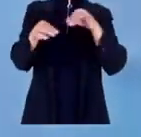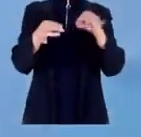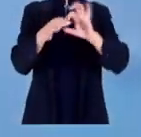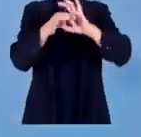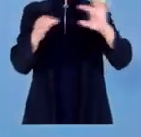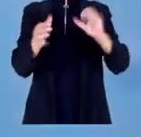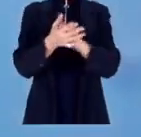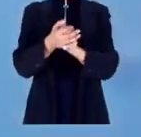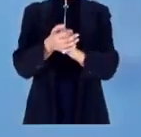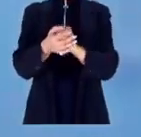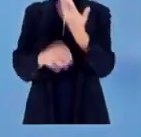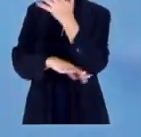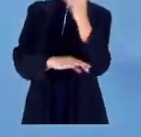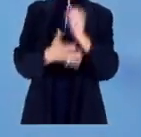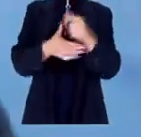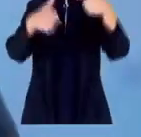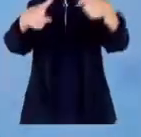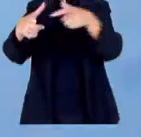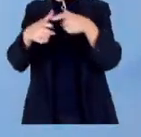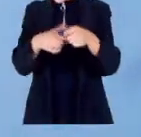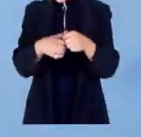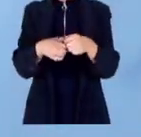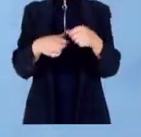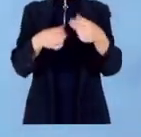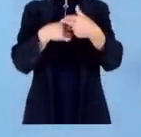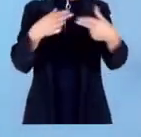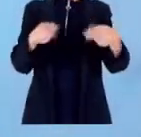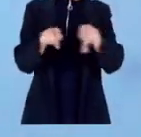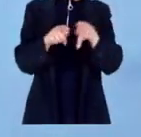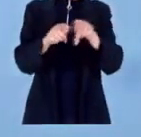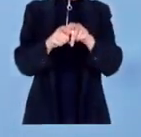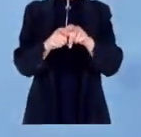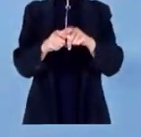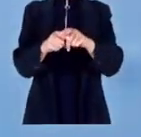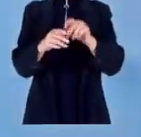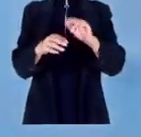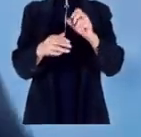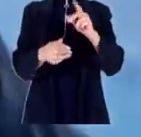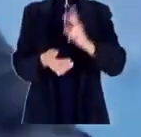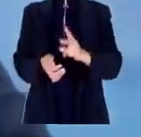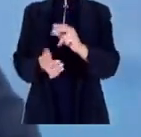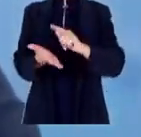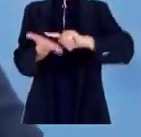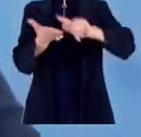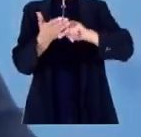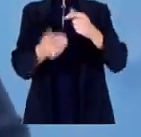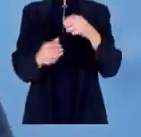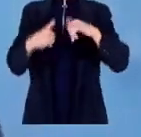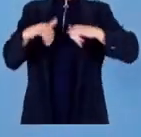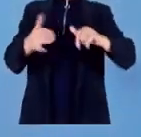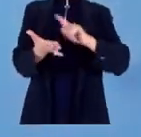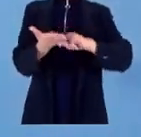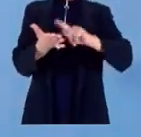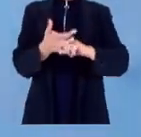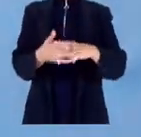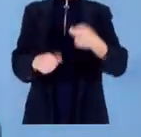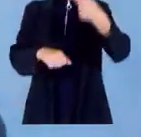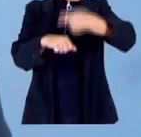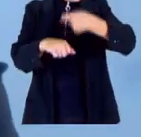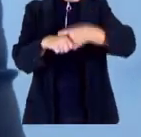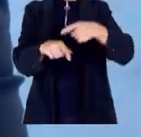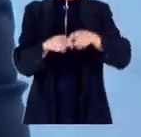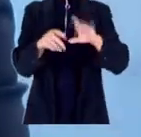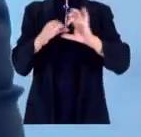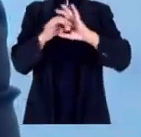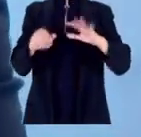ambiental naquelas áreas e naquelas questões que não são poluentes pro Brasil voltar a crescer e sendo rigoroso o licenciamento